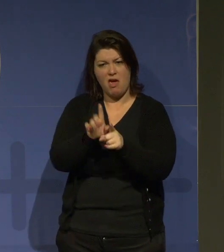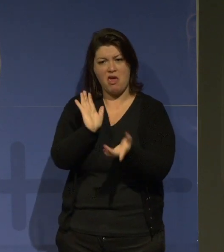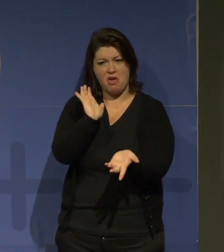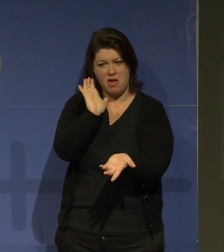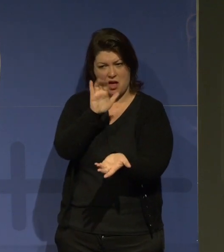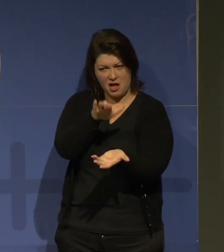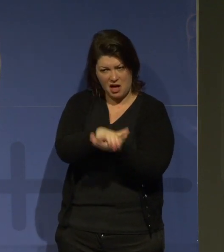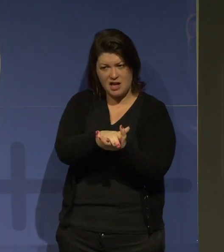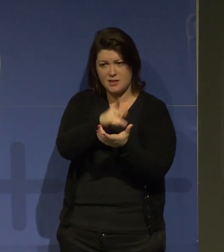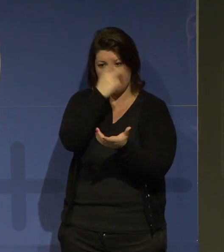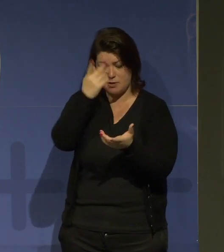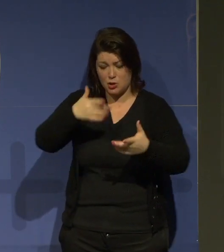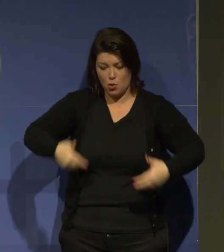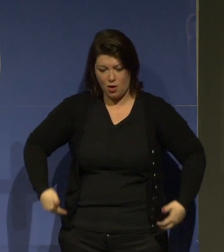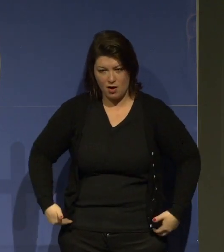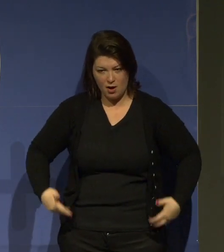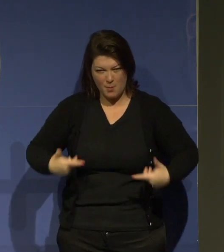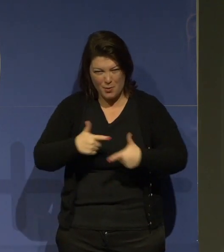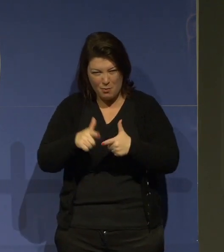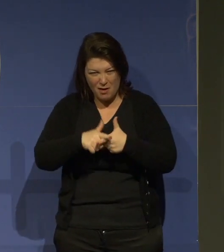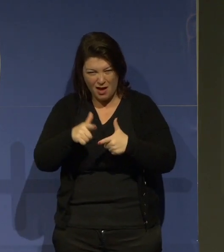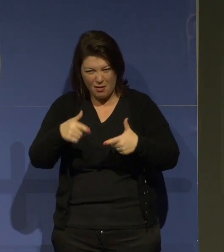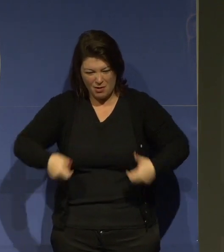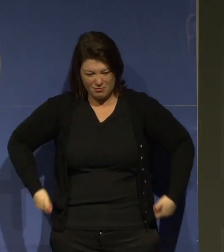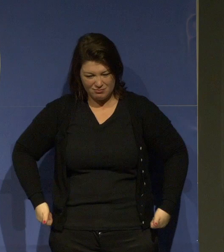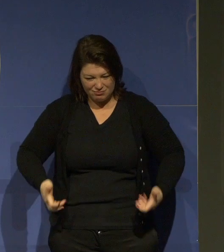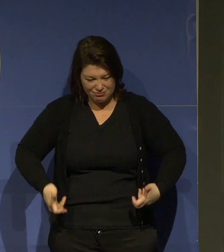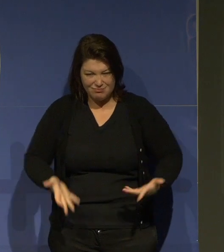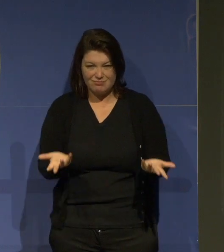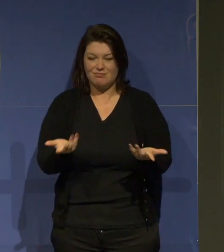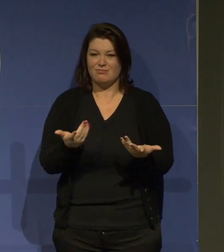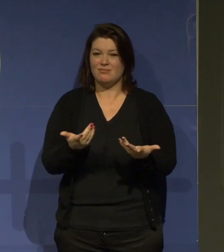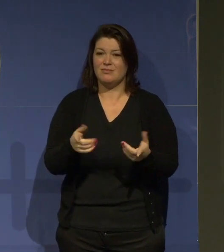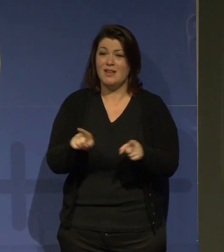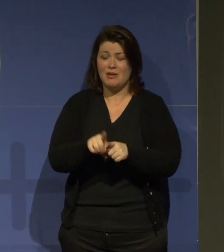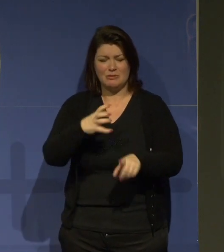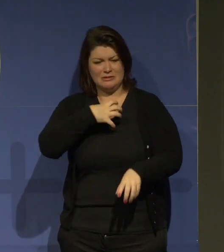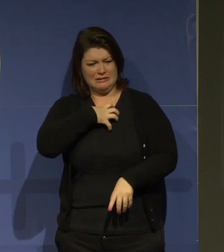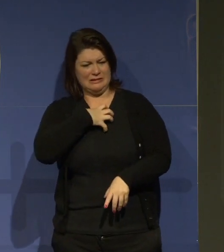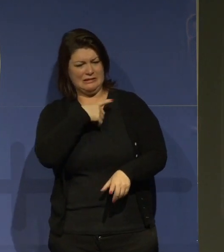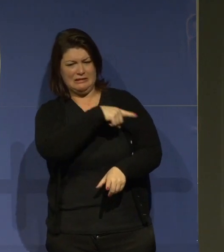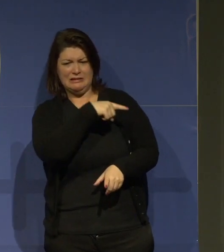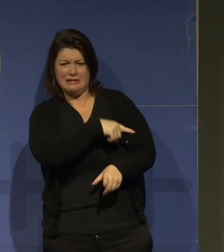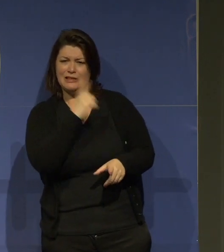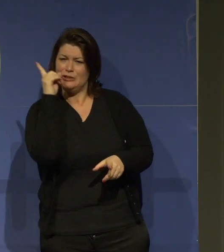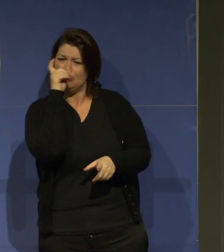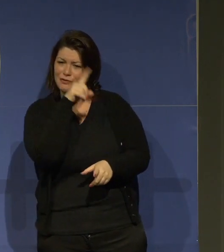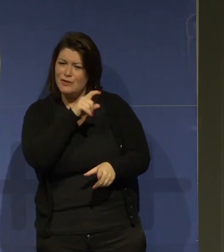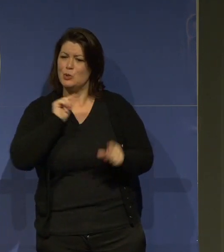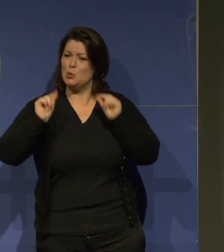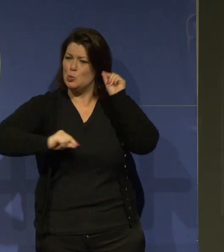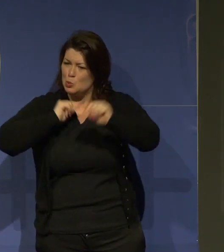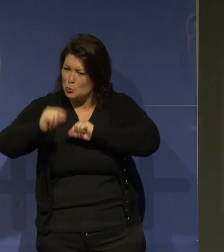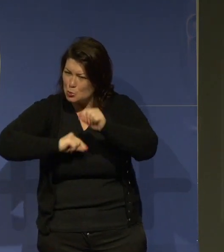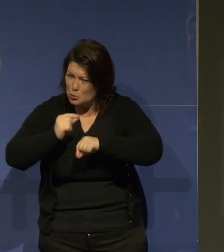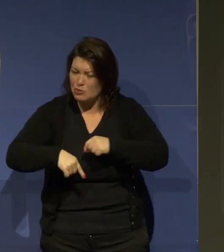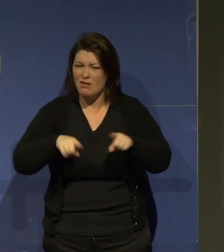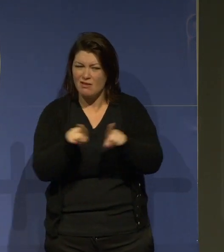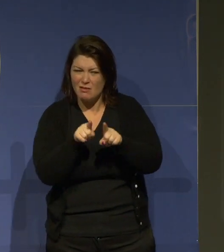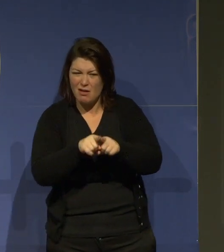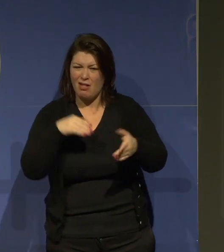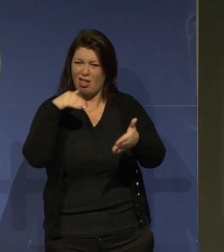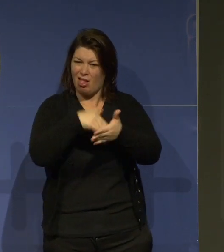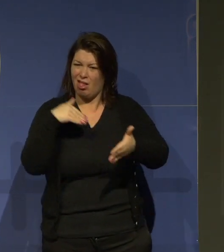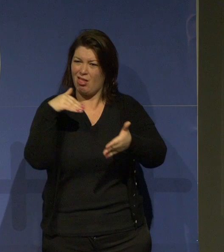né, tetraplégica, senti ali, né, literalmente na pele, todas as dificuldades que a gente enfrenta, seja